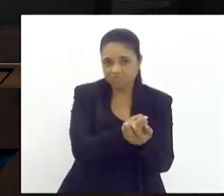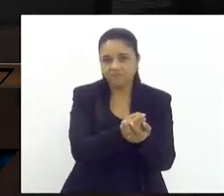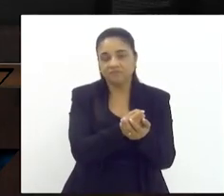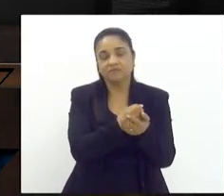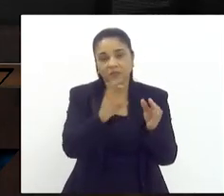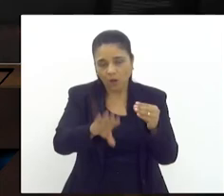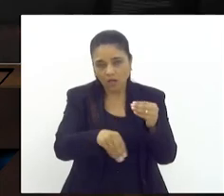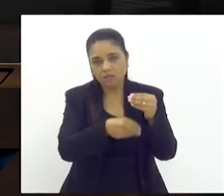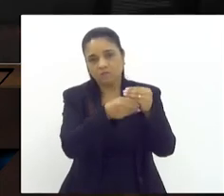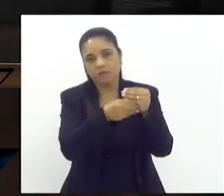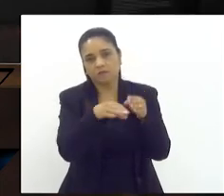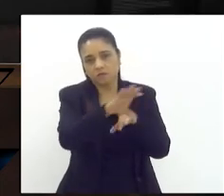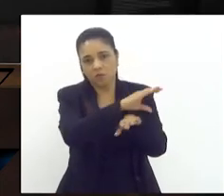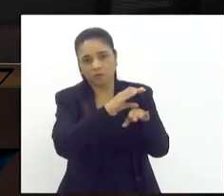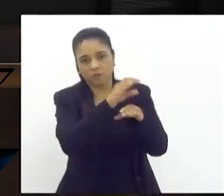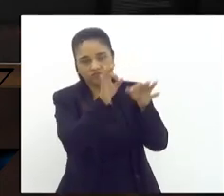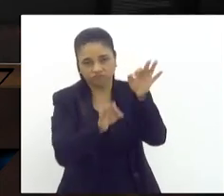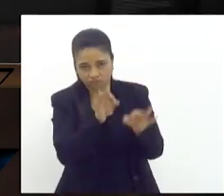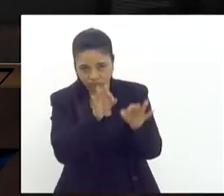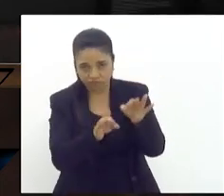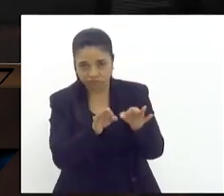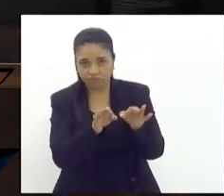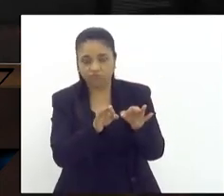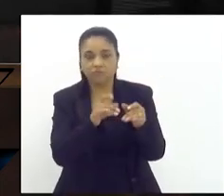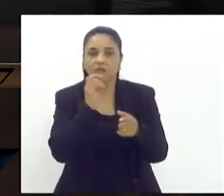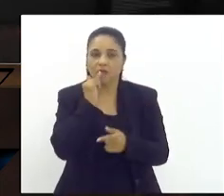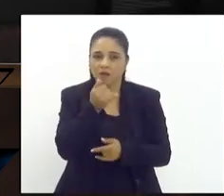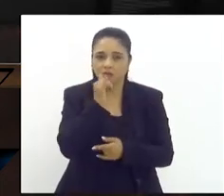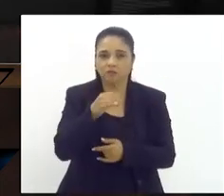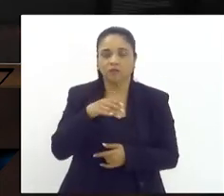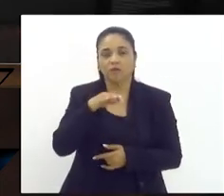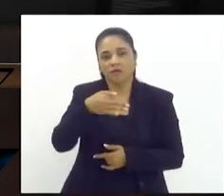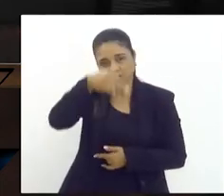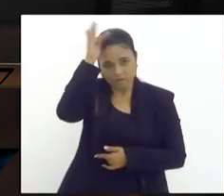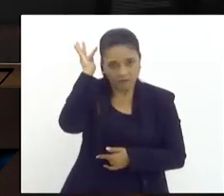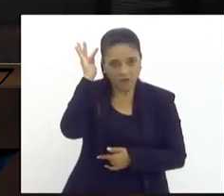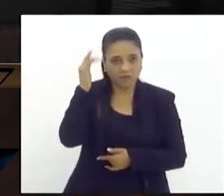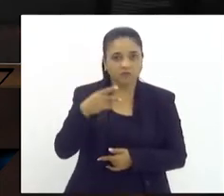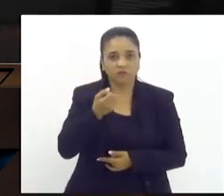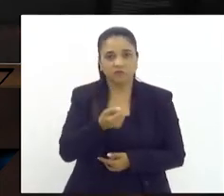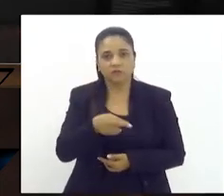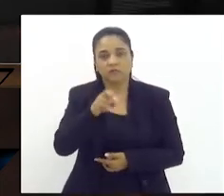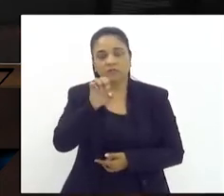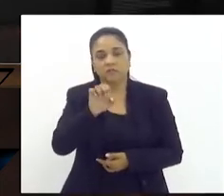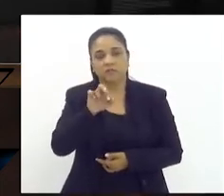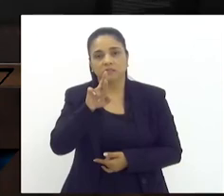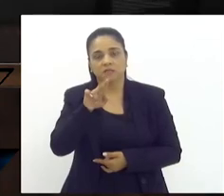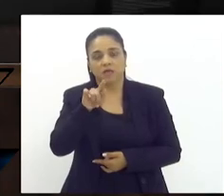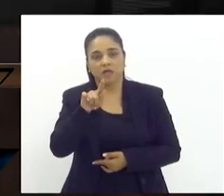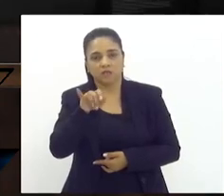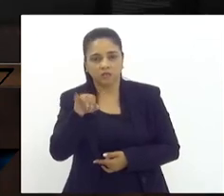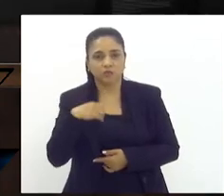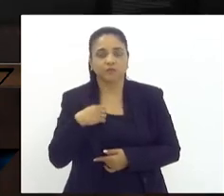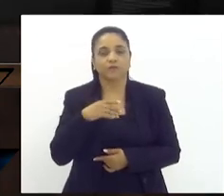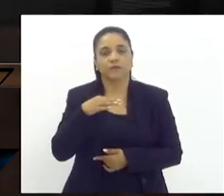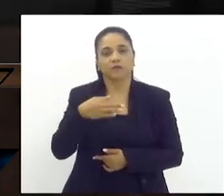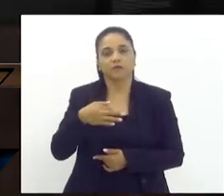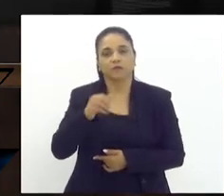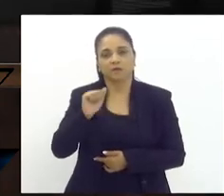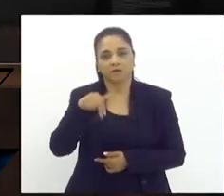as emendas da comissão de construção Justiça relatores Deputado Fred Pacheco Doutor Serginho e André Correia